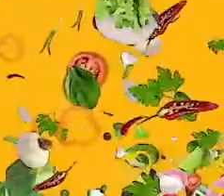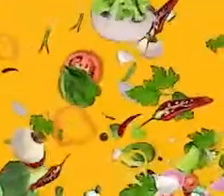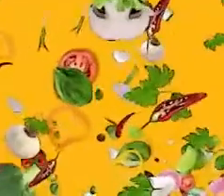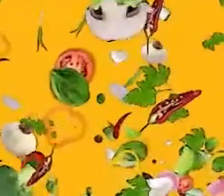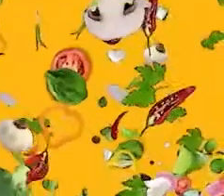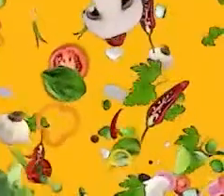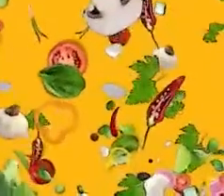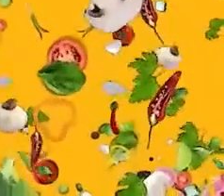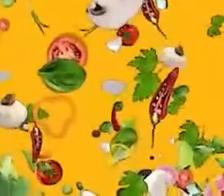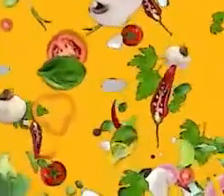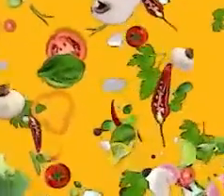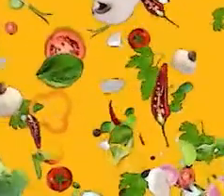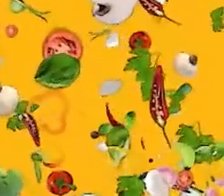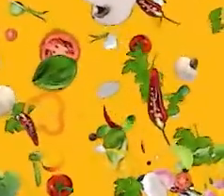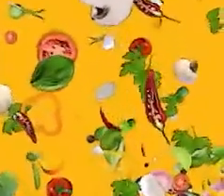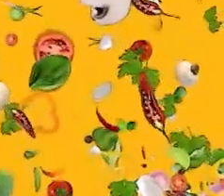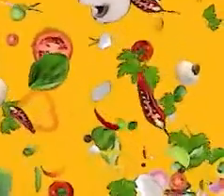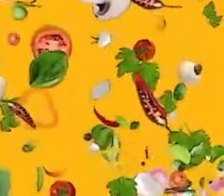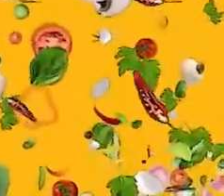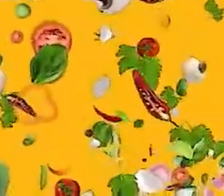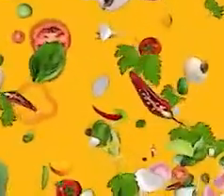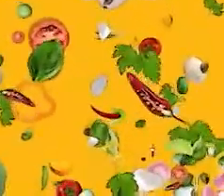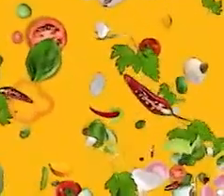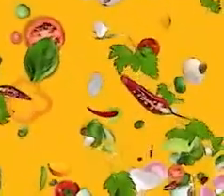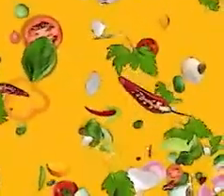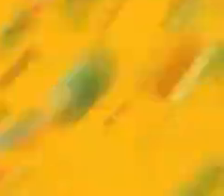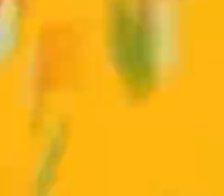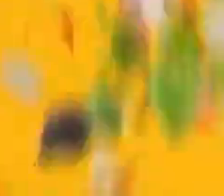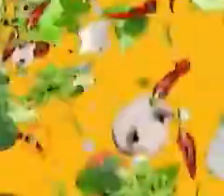um dente de alho,